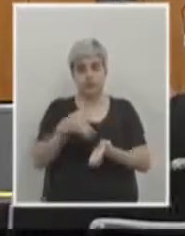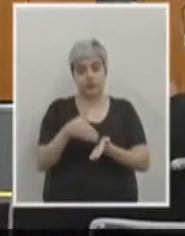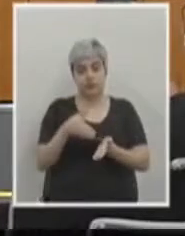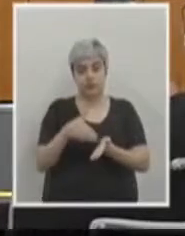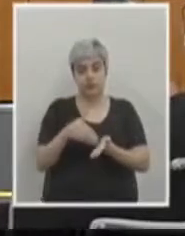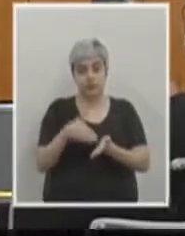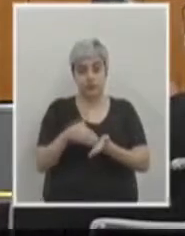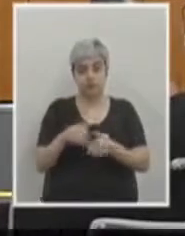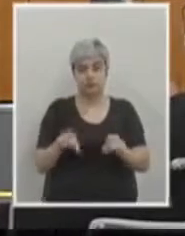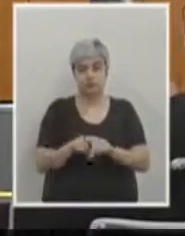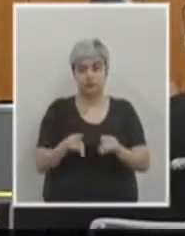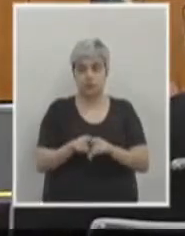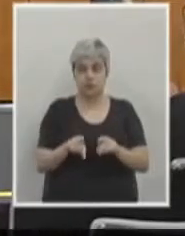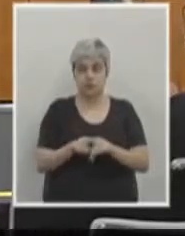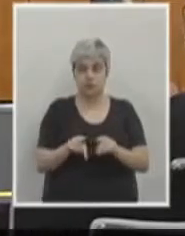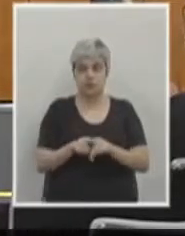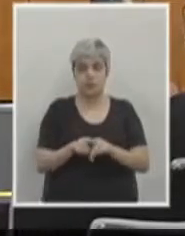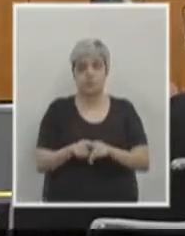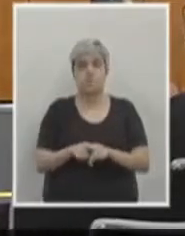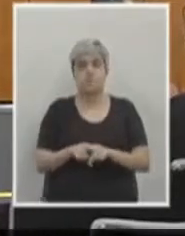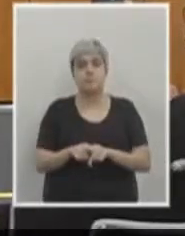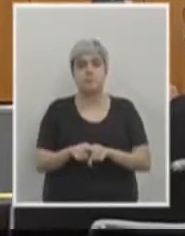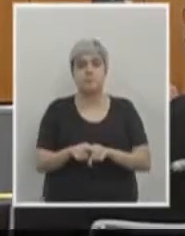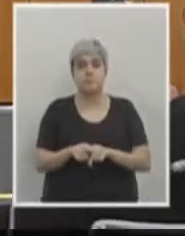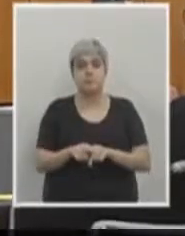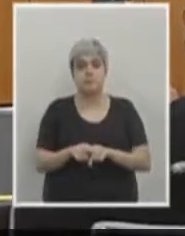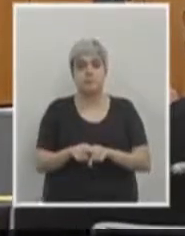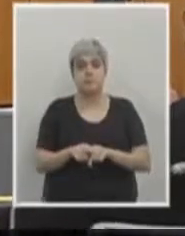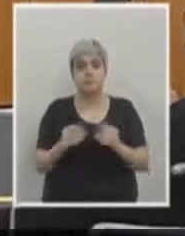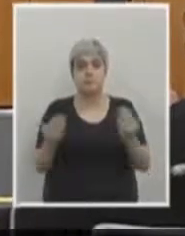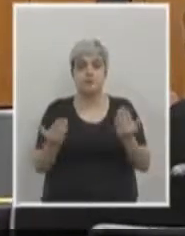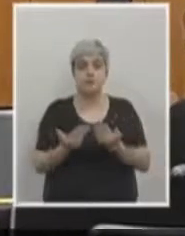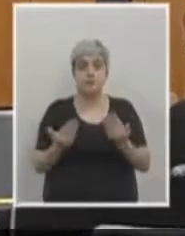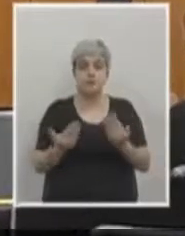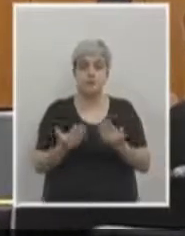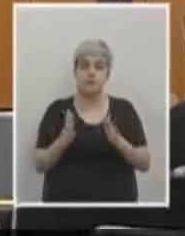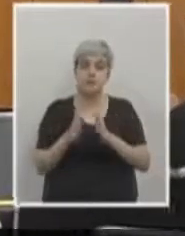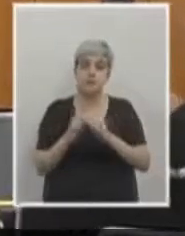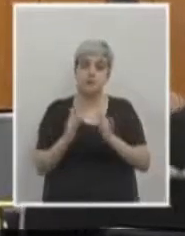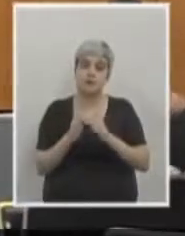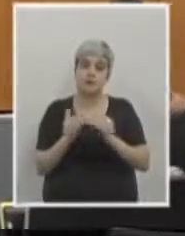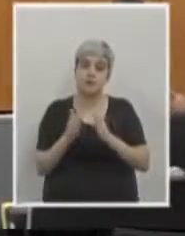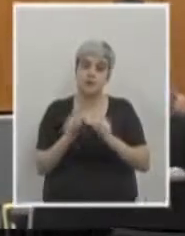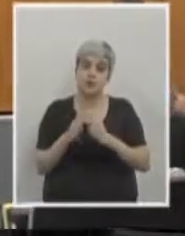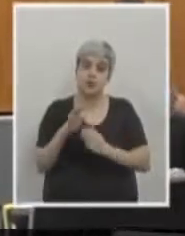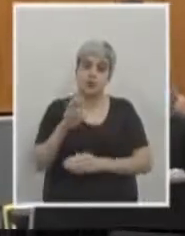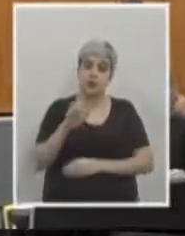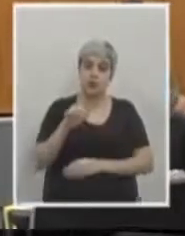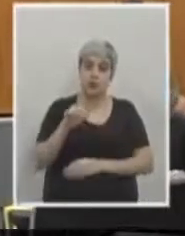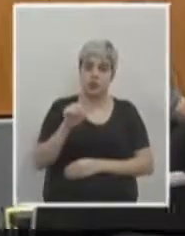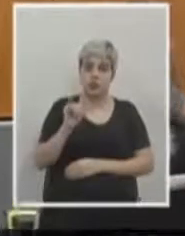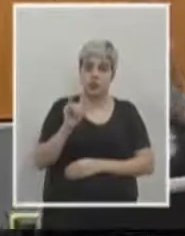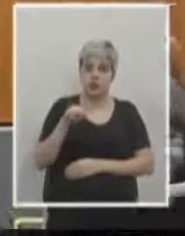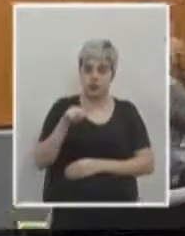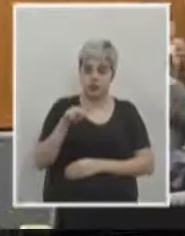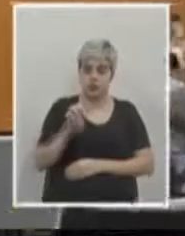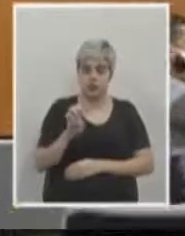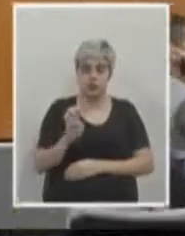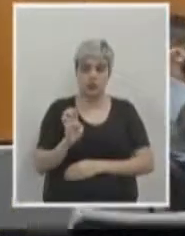tá? E os encaminhamentos. Eu vou passar aqui, então, a palavra para Elaine, diretora de gestão de pessoas